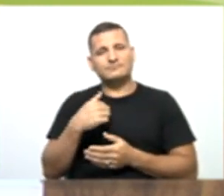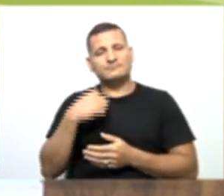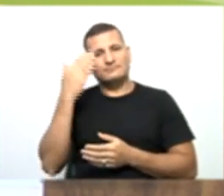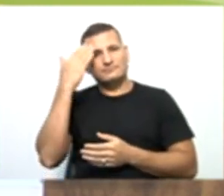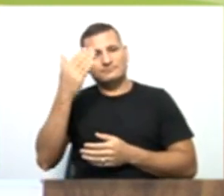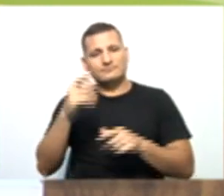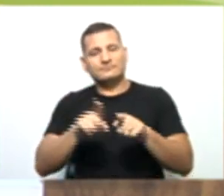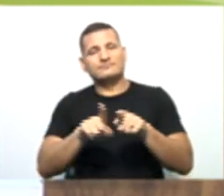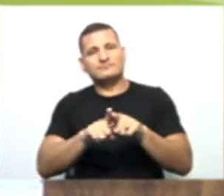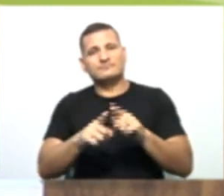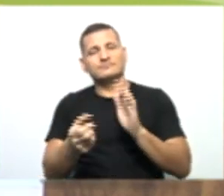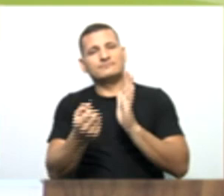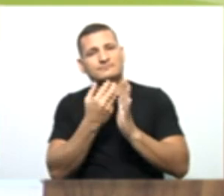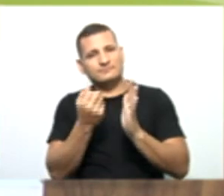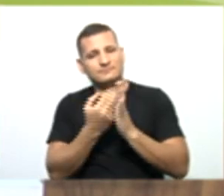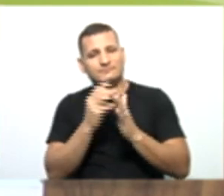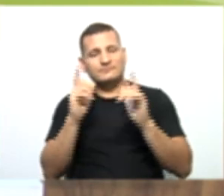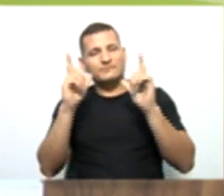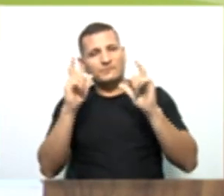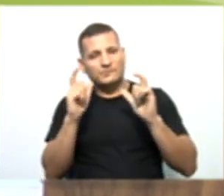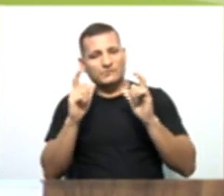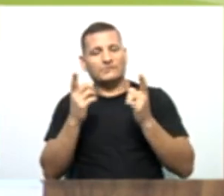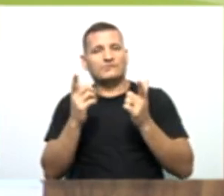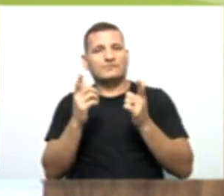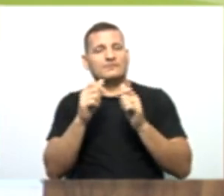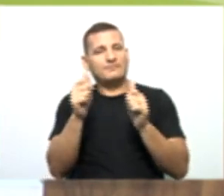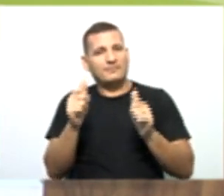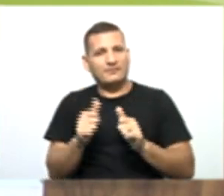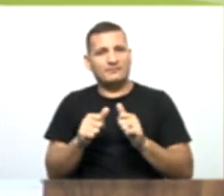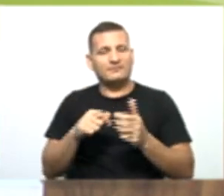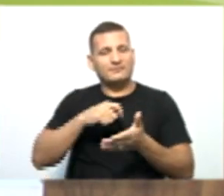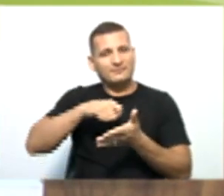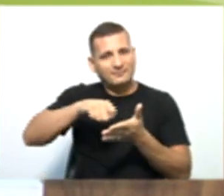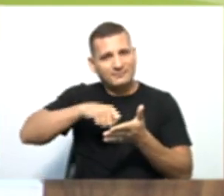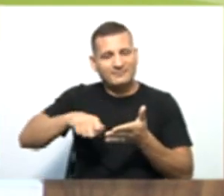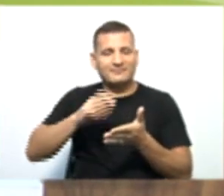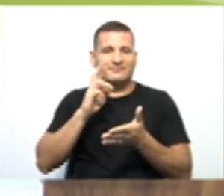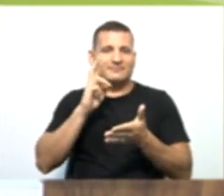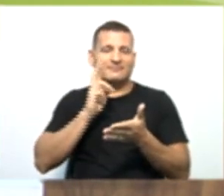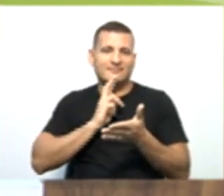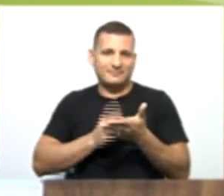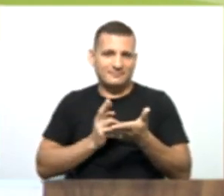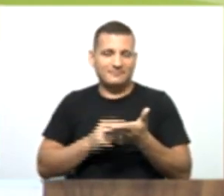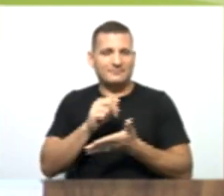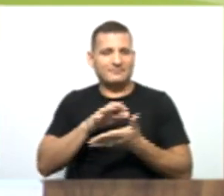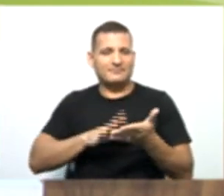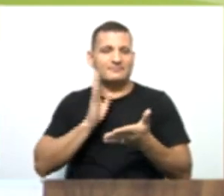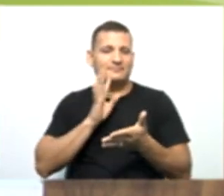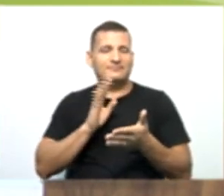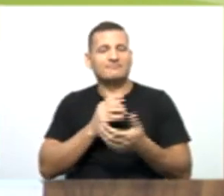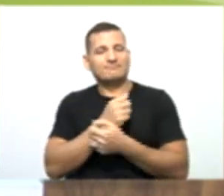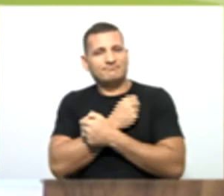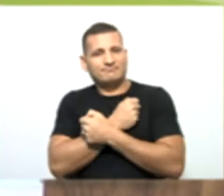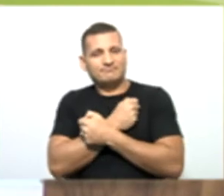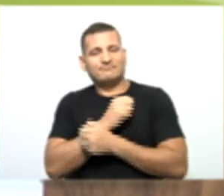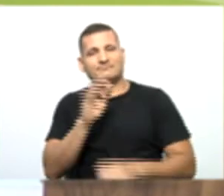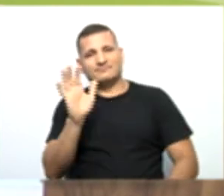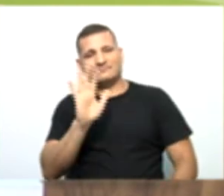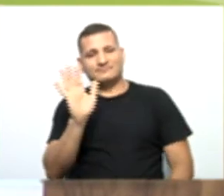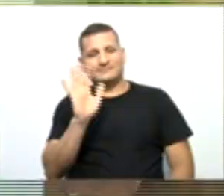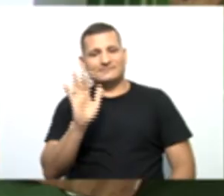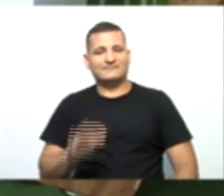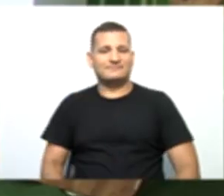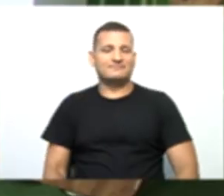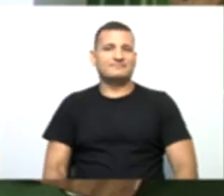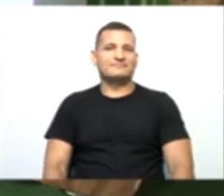agradecer aqueles que enviaram as fotos, as imagens dos alunos fazendo as atividades. Isso é legal pra gente também. Um forte abraço, até a próxima